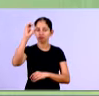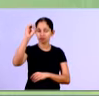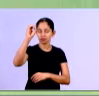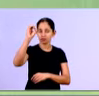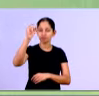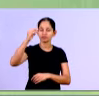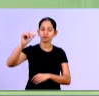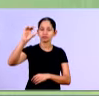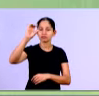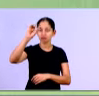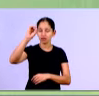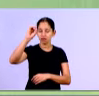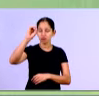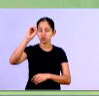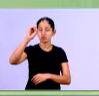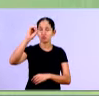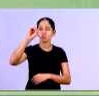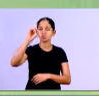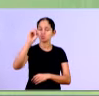0,00